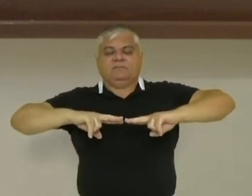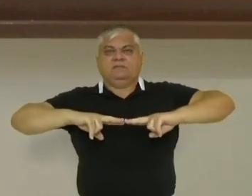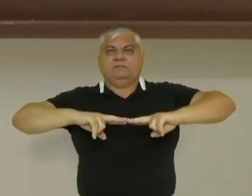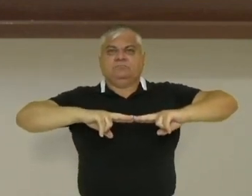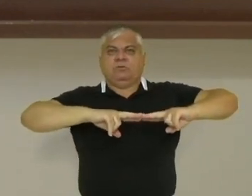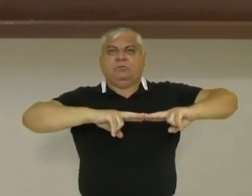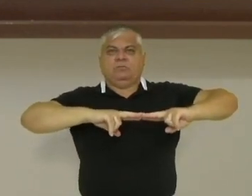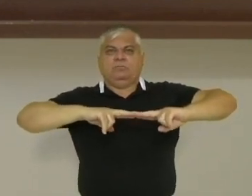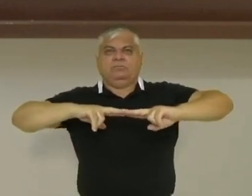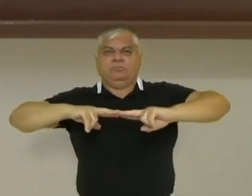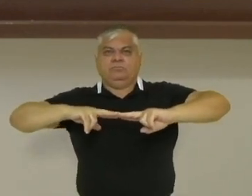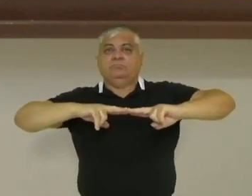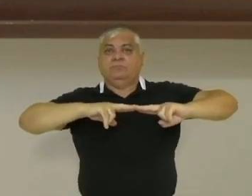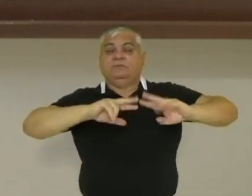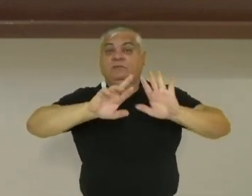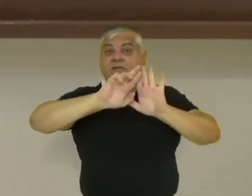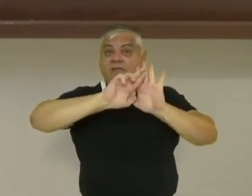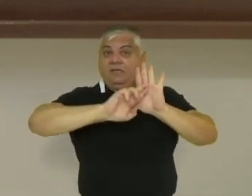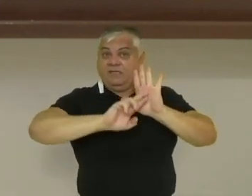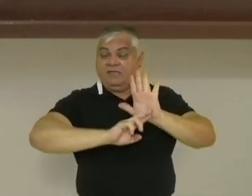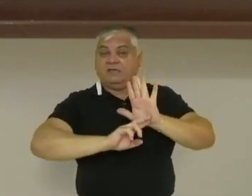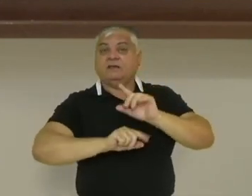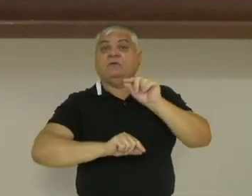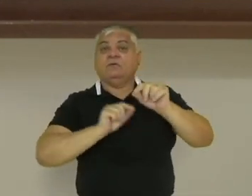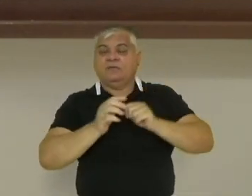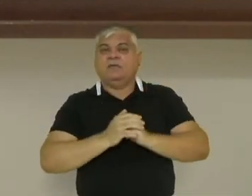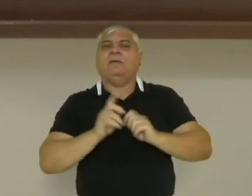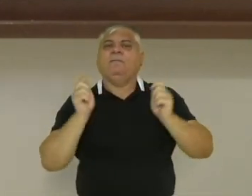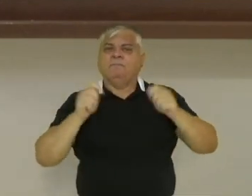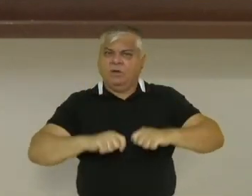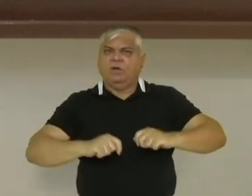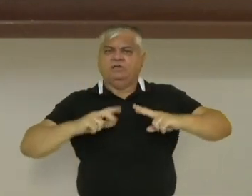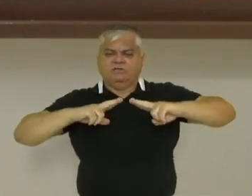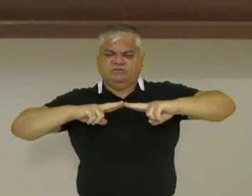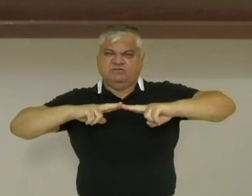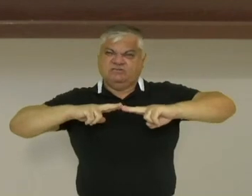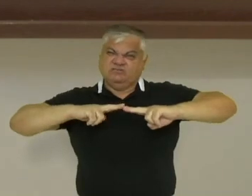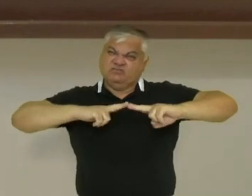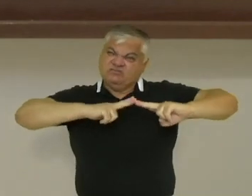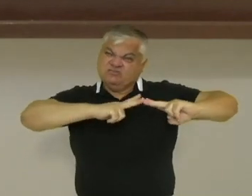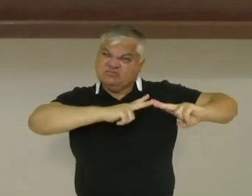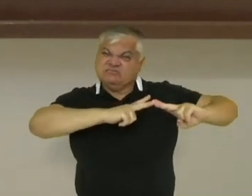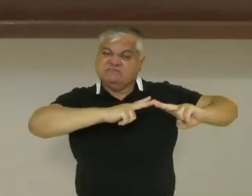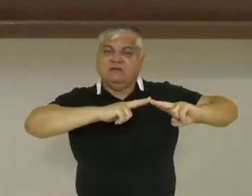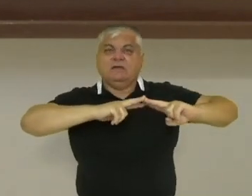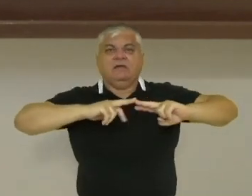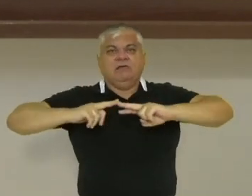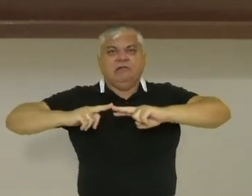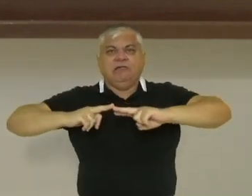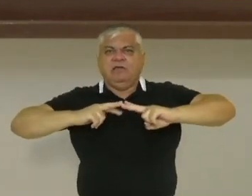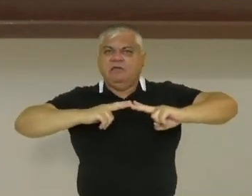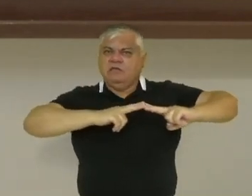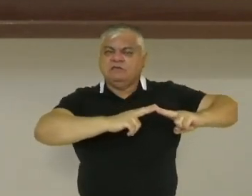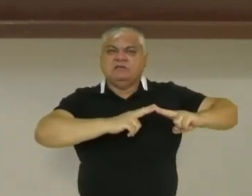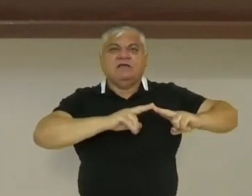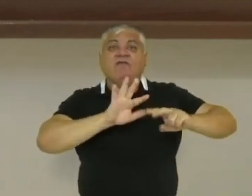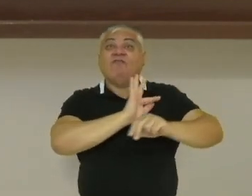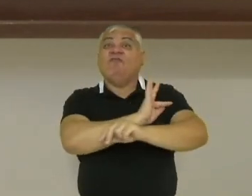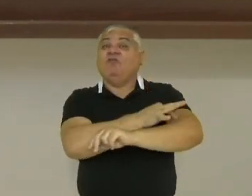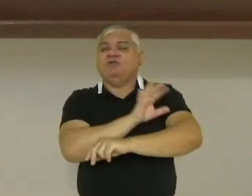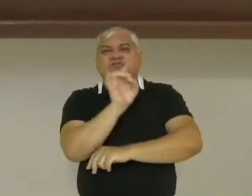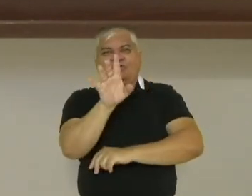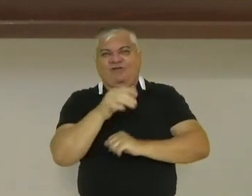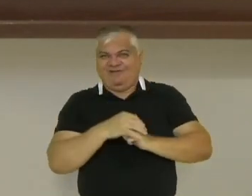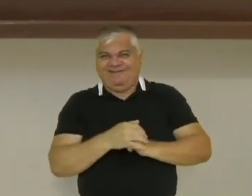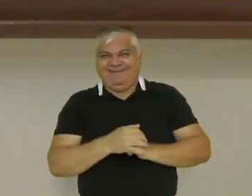lá, né? Então, tem a regra lá. Você pode fazer o quê? Você pode esticar o pé, mas não pode, a única força é com o pé. Então, vai ficar lá,